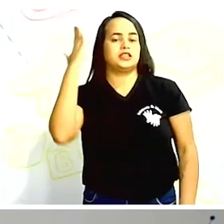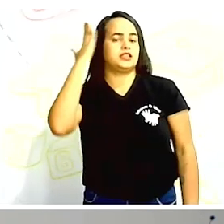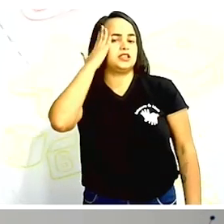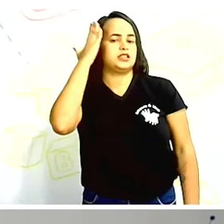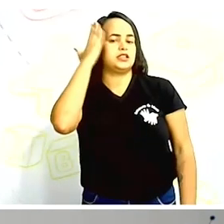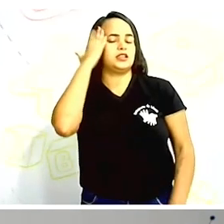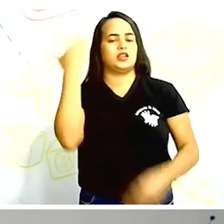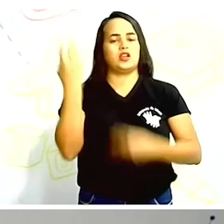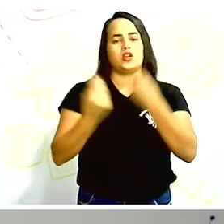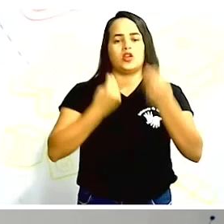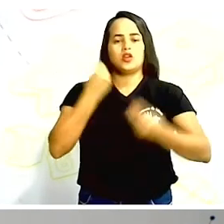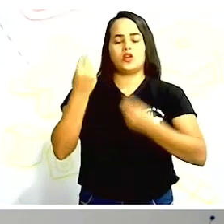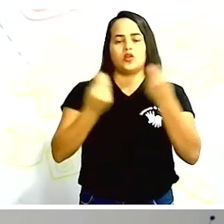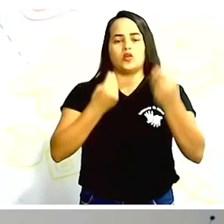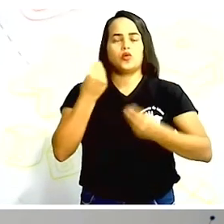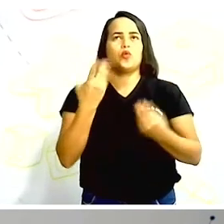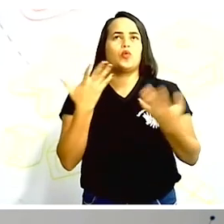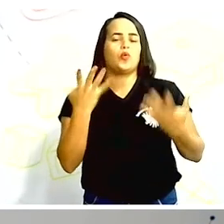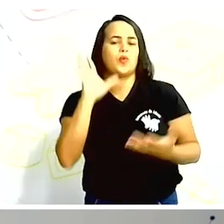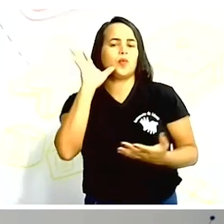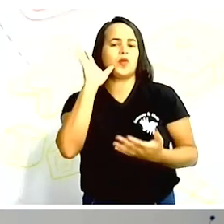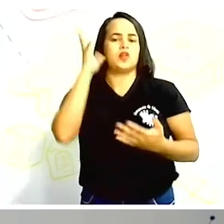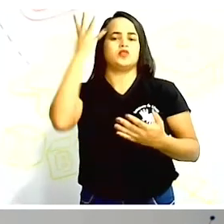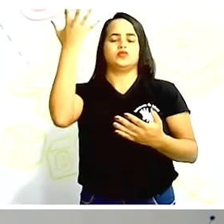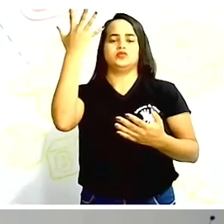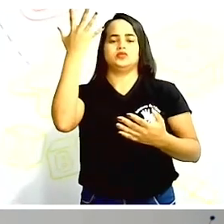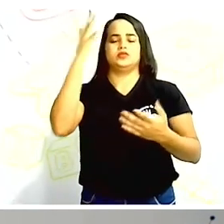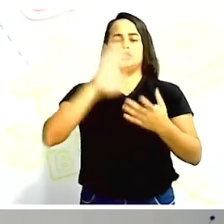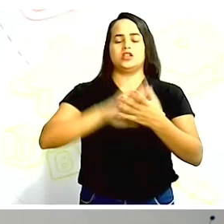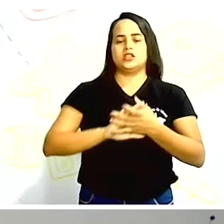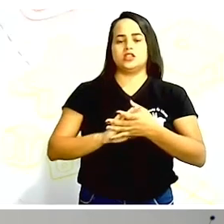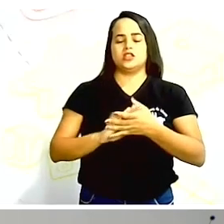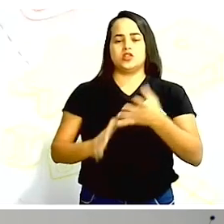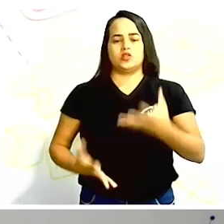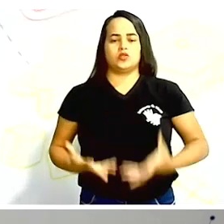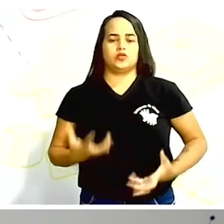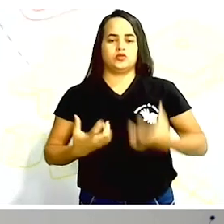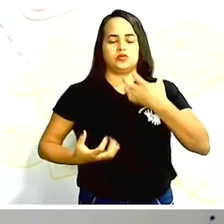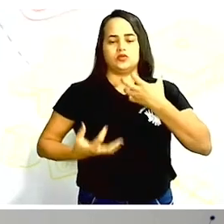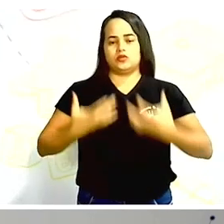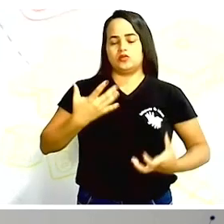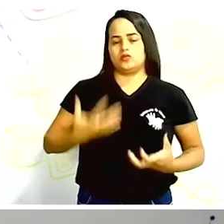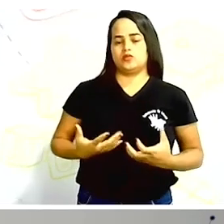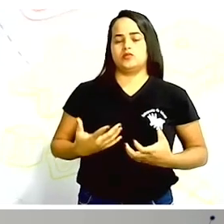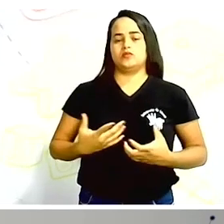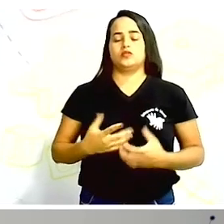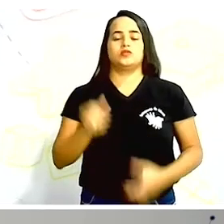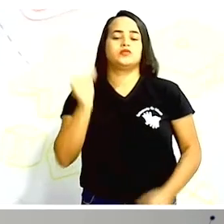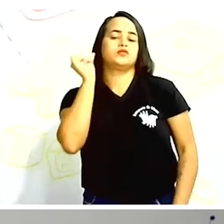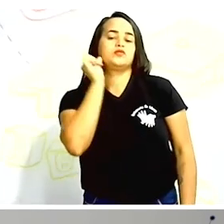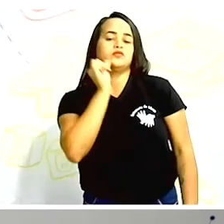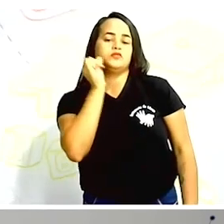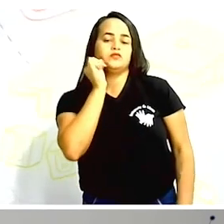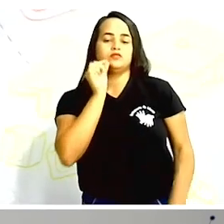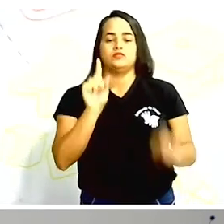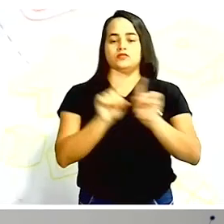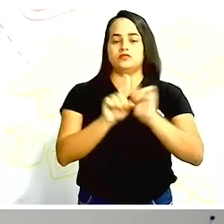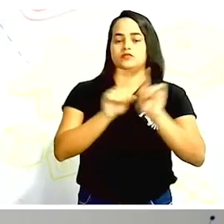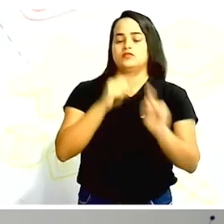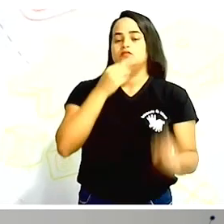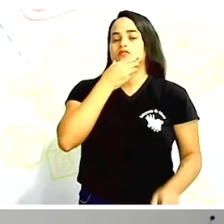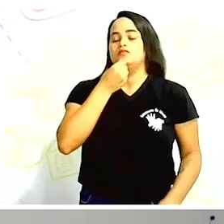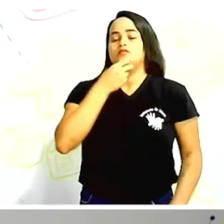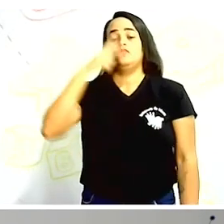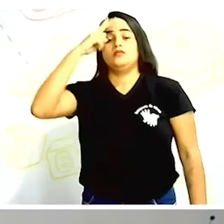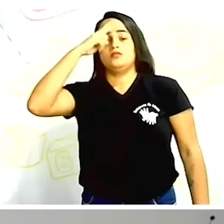é que funciona os hormônios sexuais masculinos e também os femininos. Relembrando a vocês, em aulas anteriores